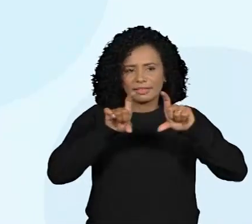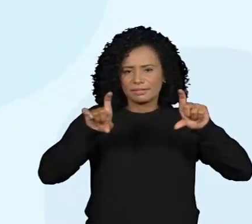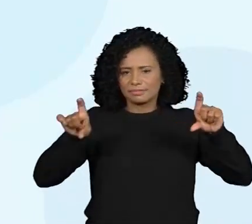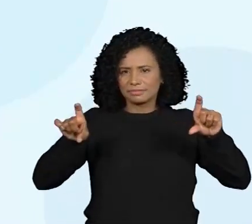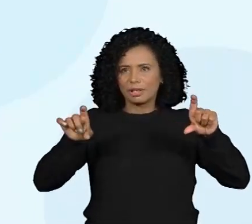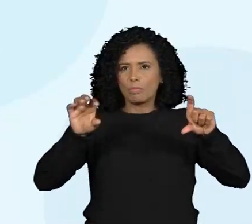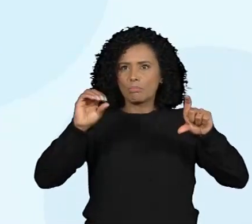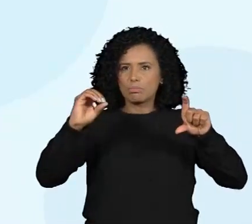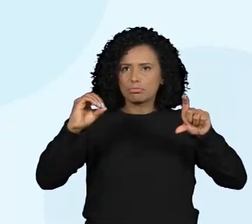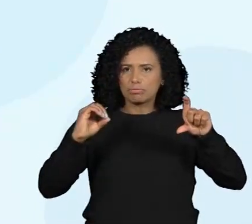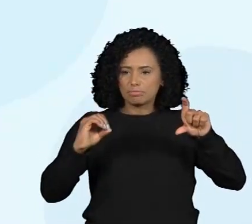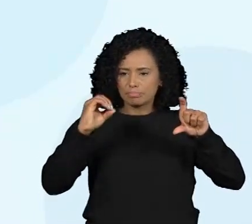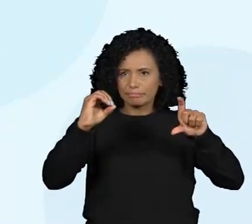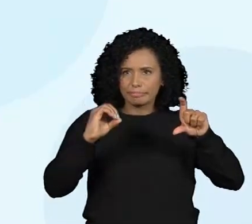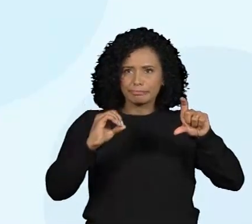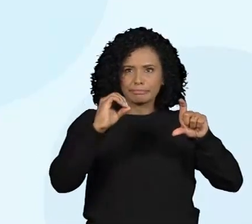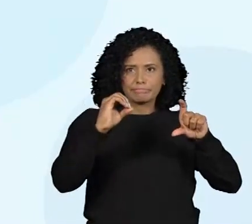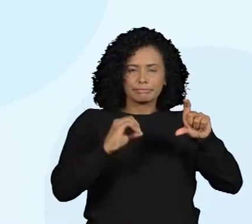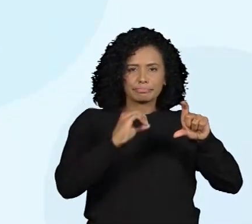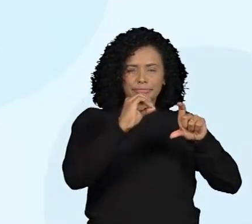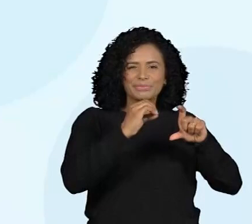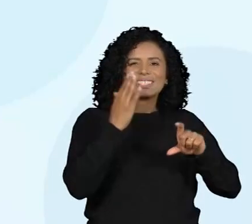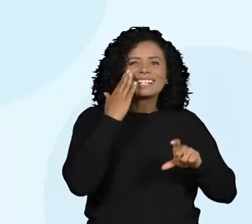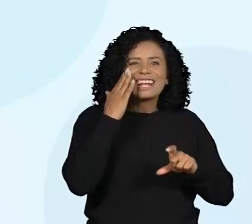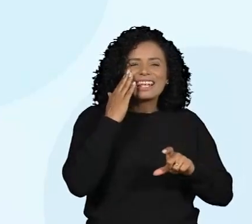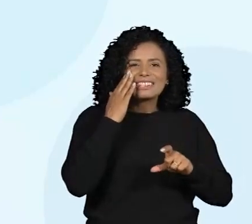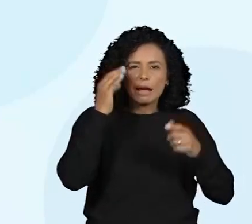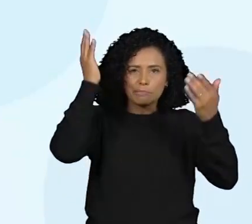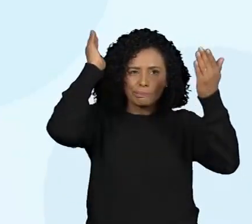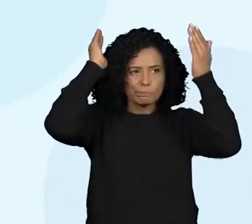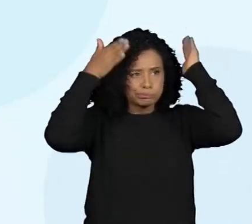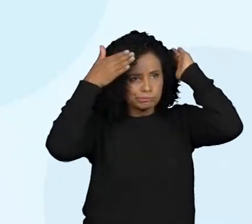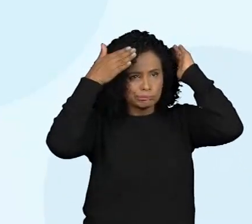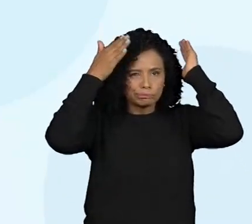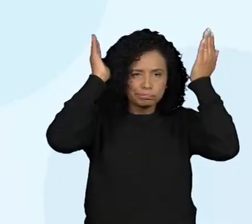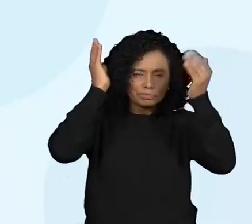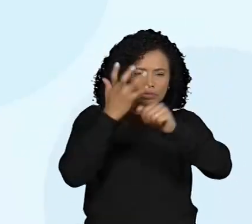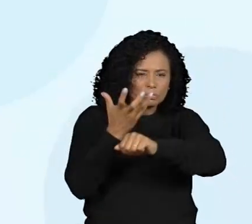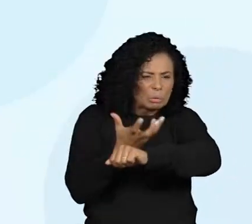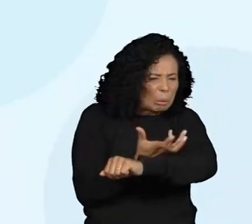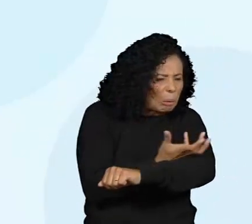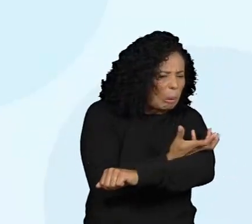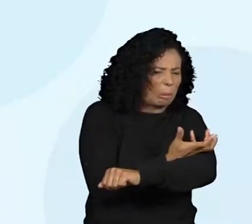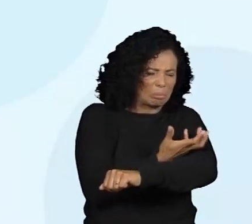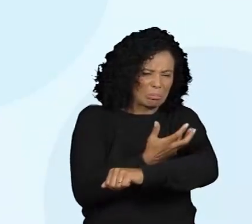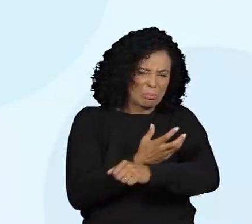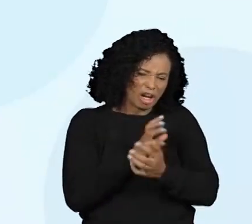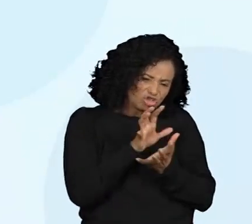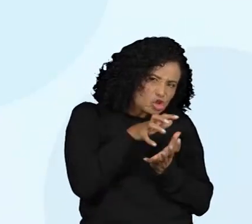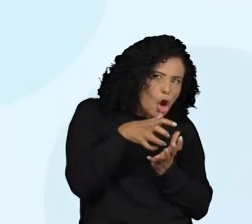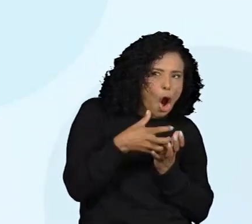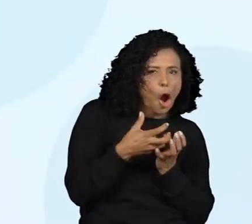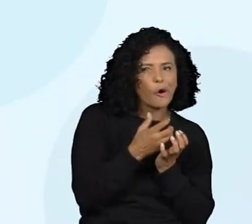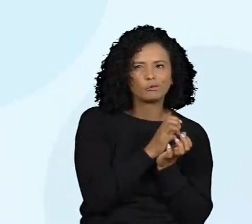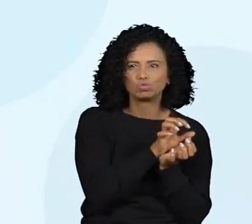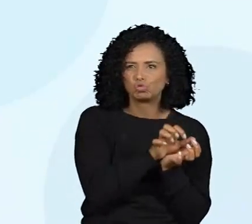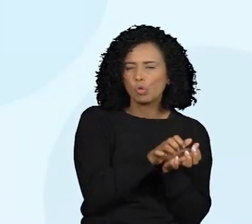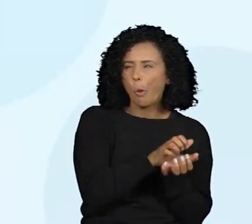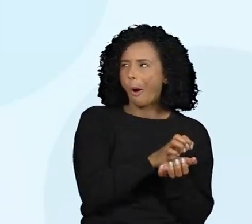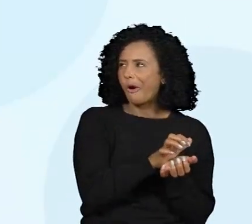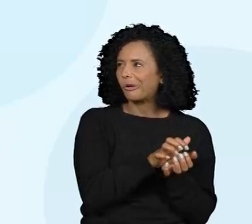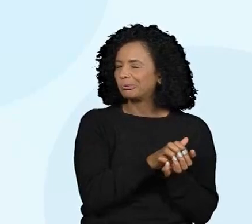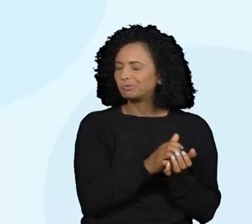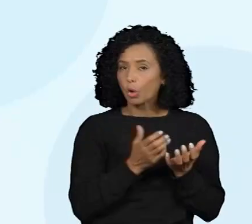aquela parte ali do aí ó essa parte aí que a gente vai usar para trabalhar o agudo e